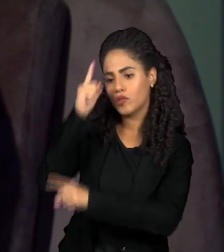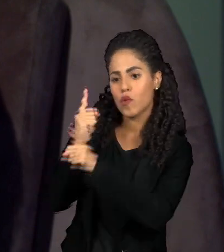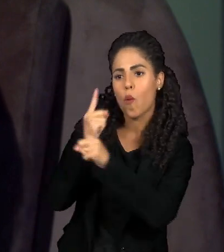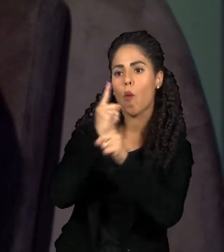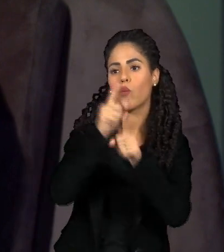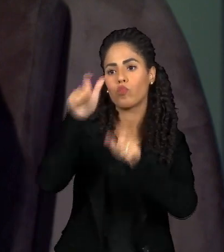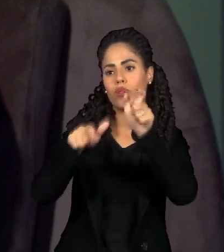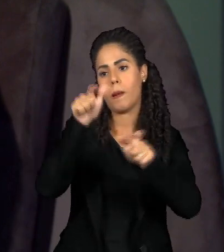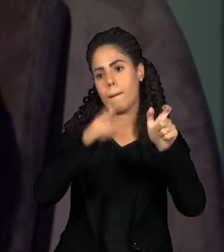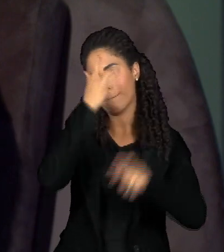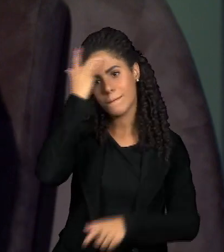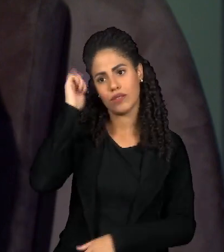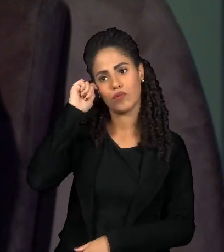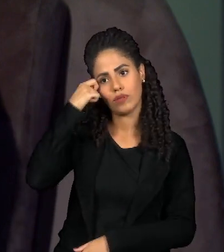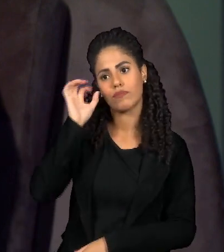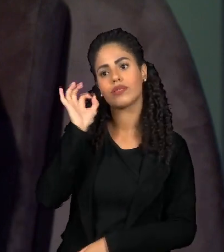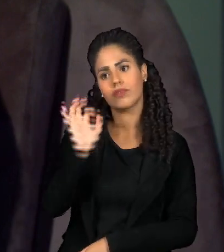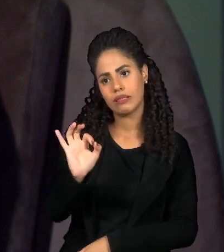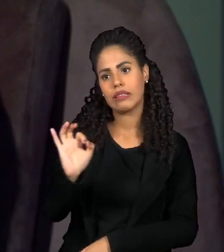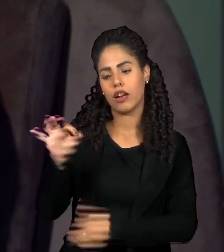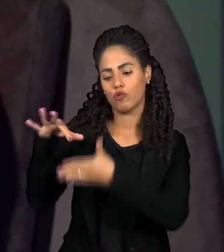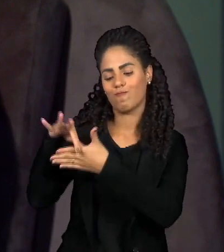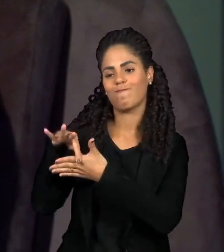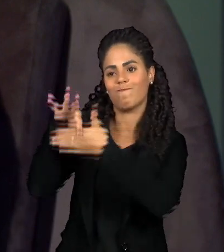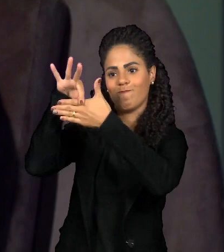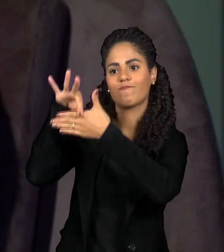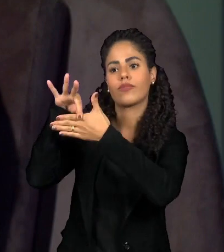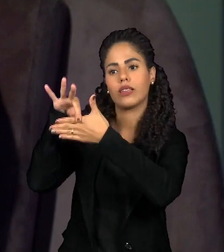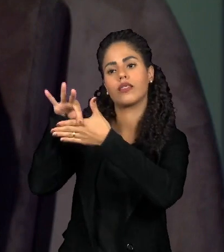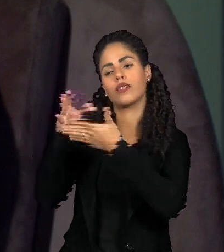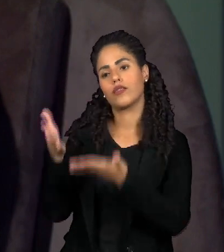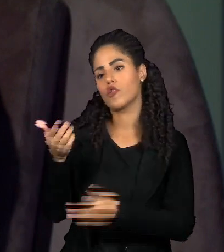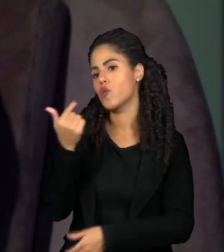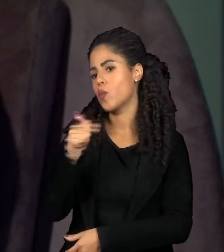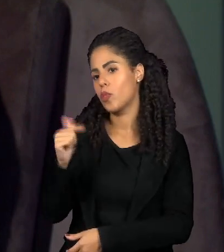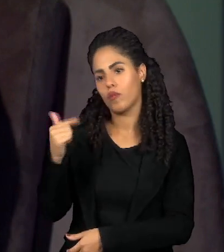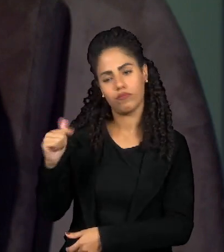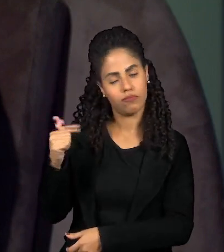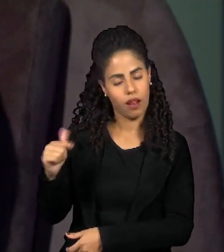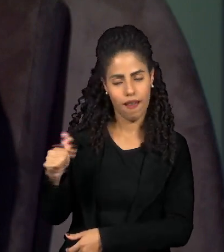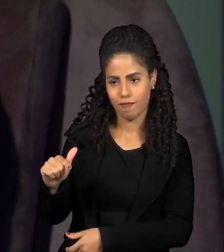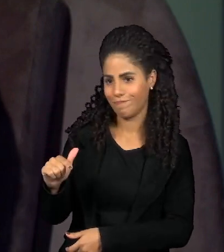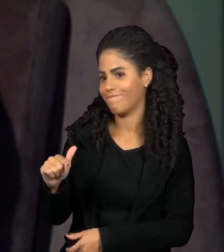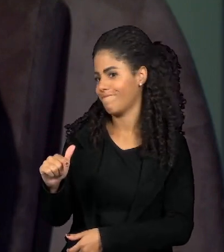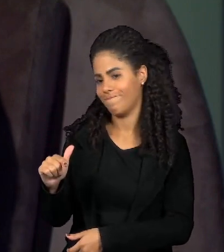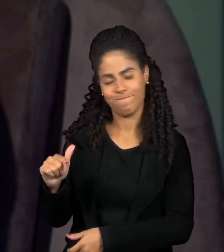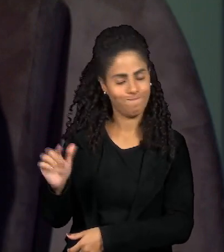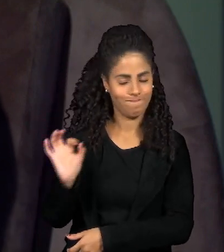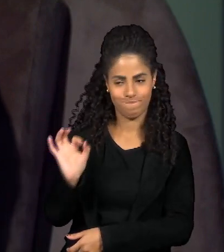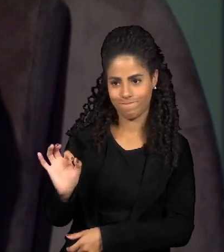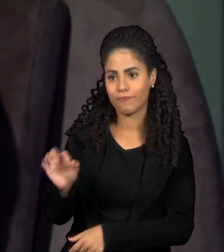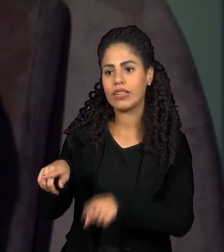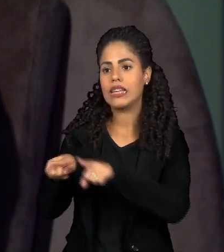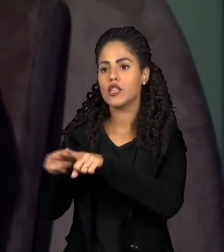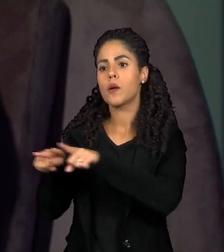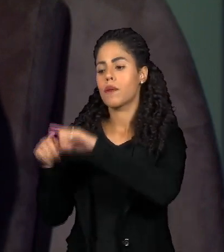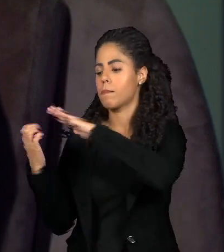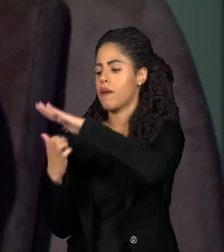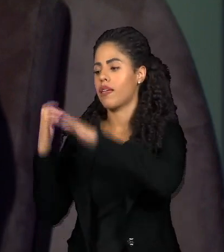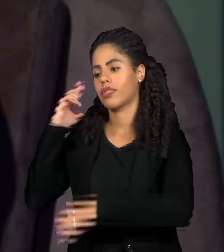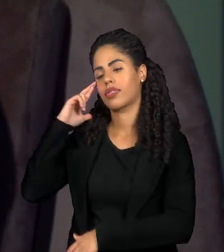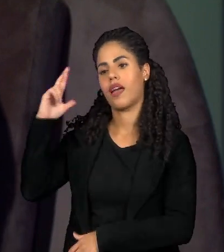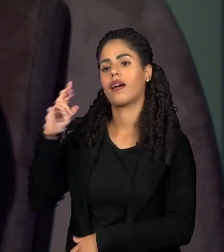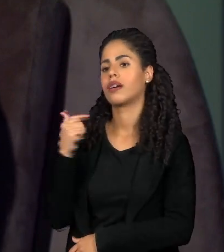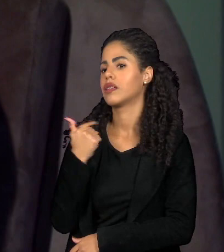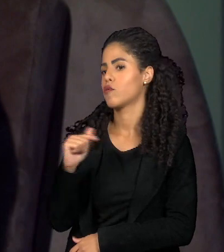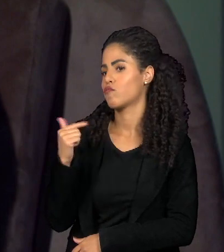aí aos cargos de liderança, não temos aí dentro do empresariado, né, do